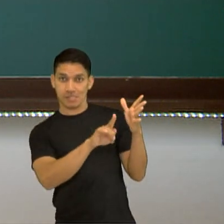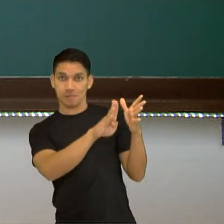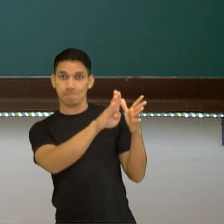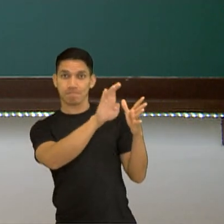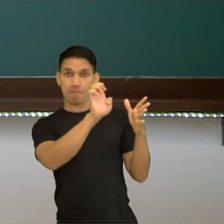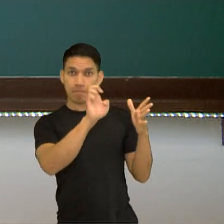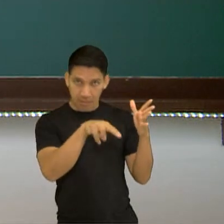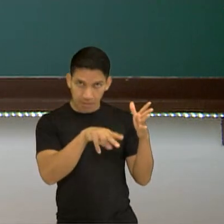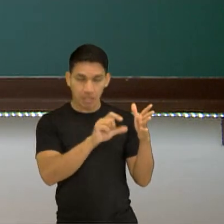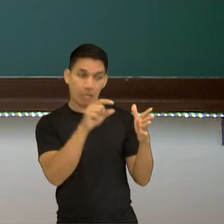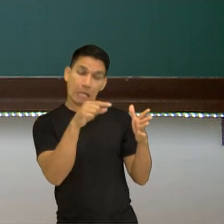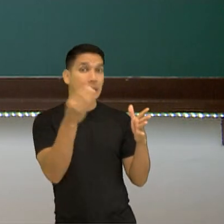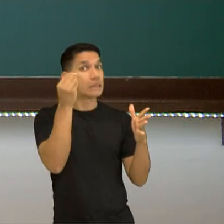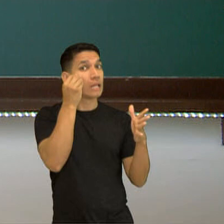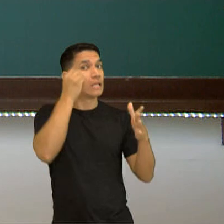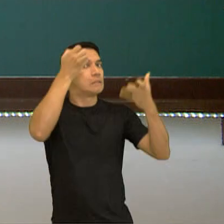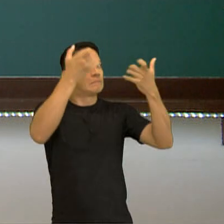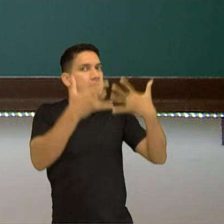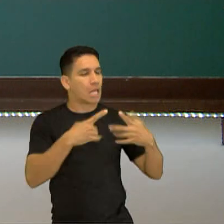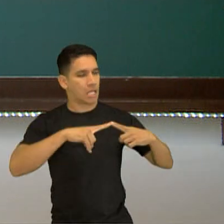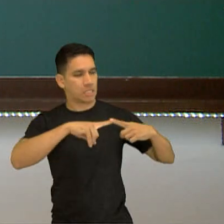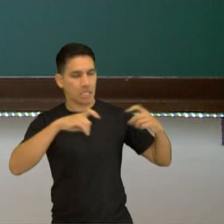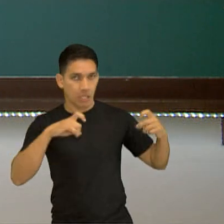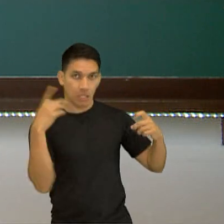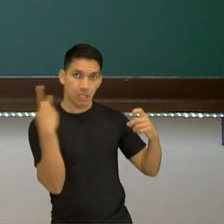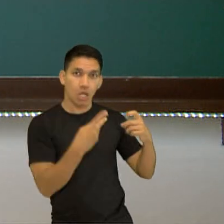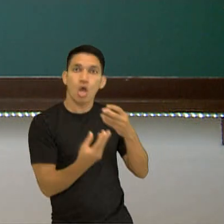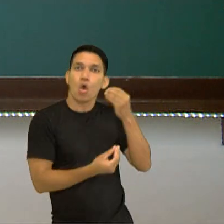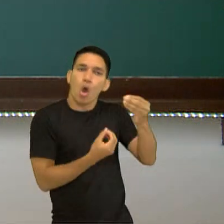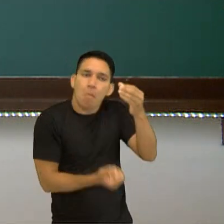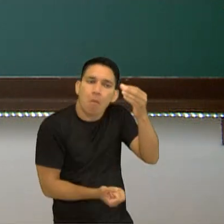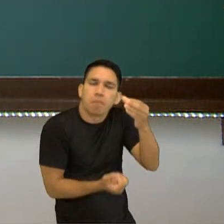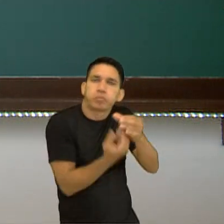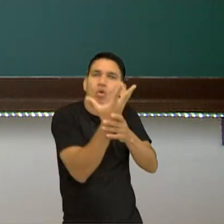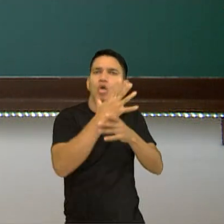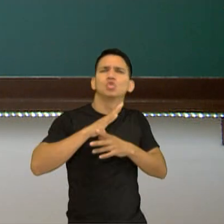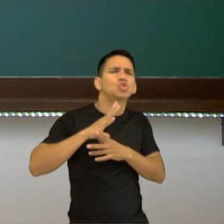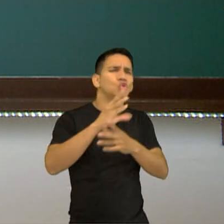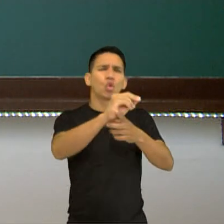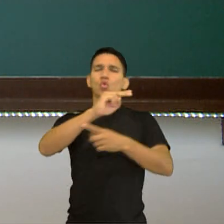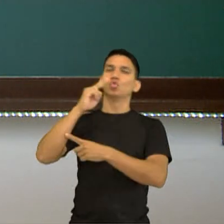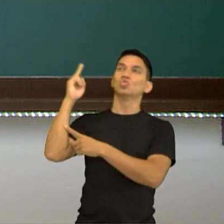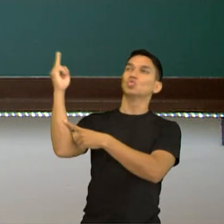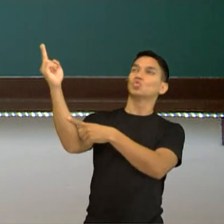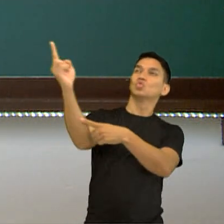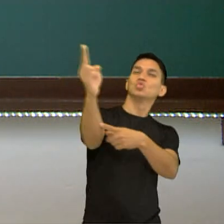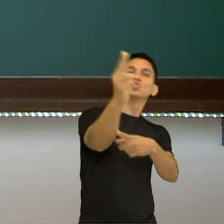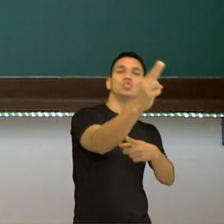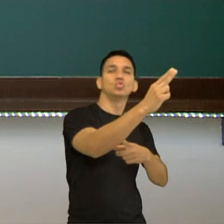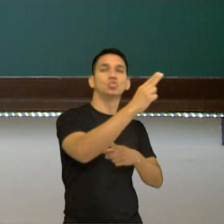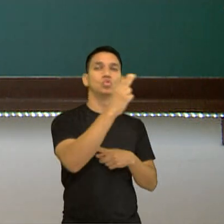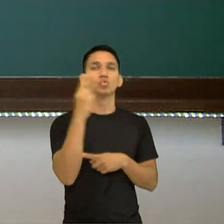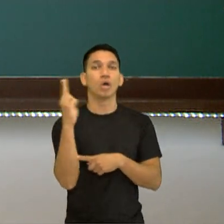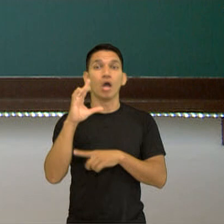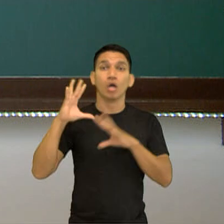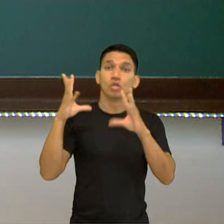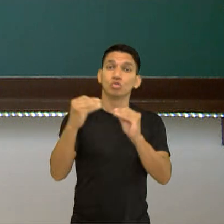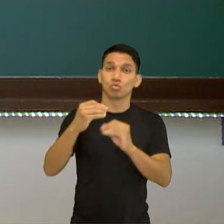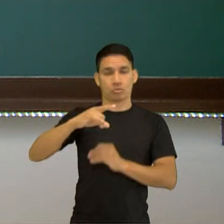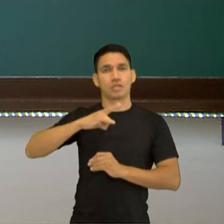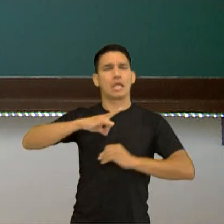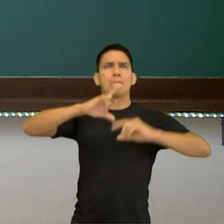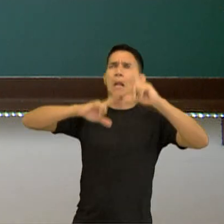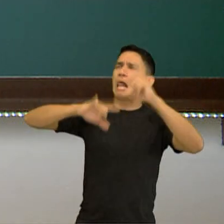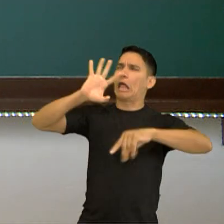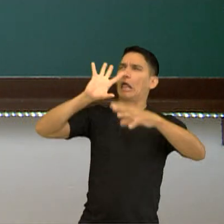tenta explicar de maneira científica o surgimento de todo o universo, ou seja, tudo aquilo que existe no